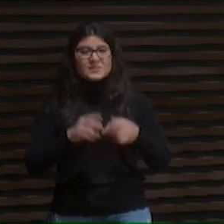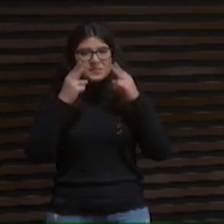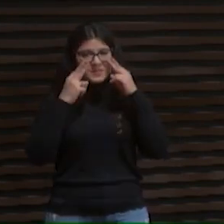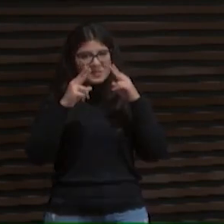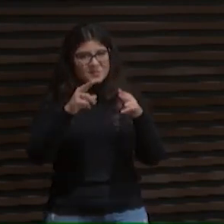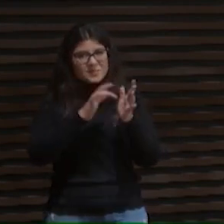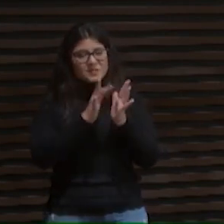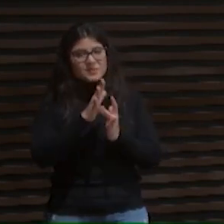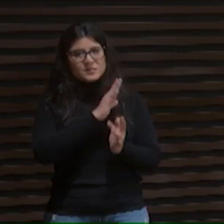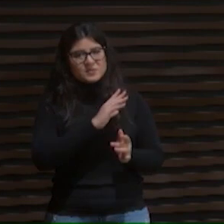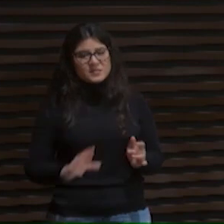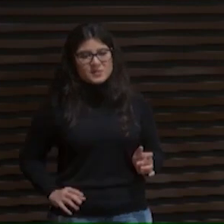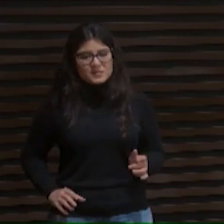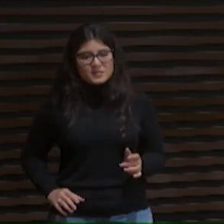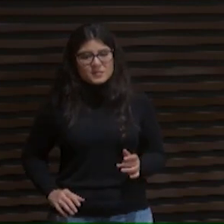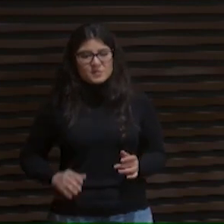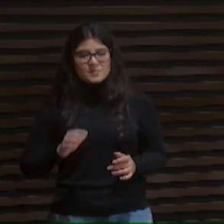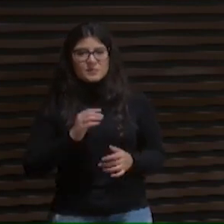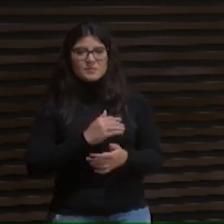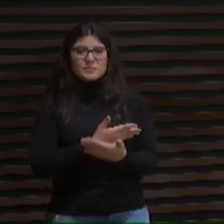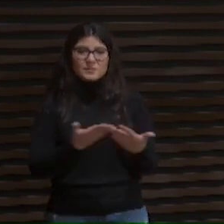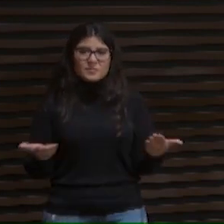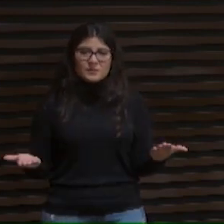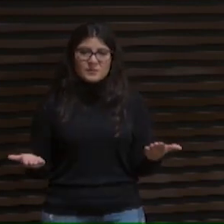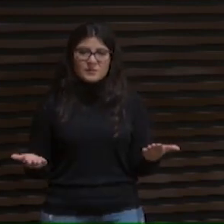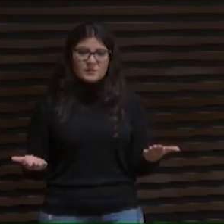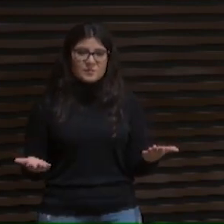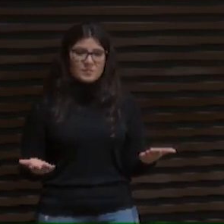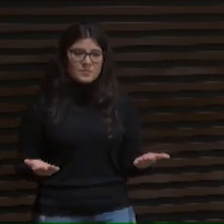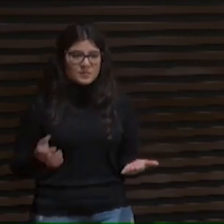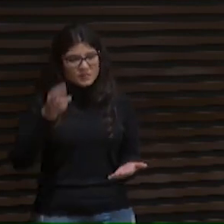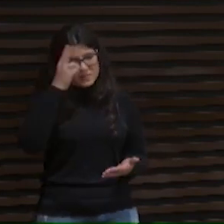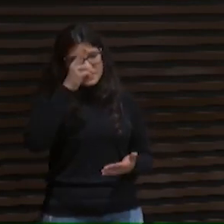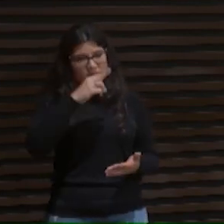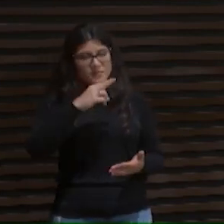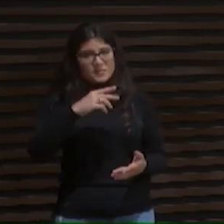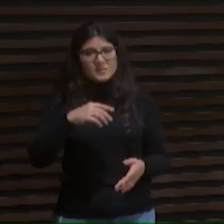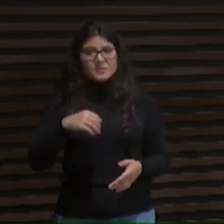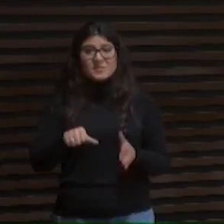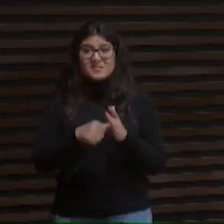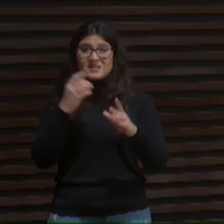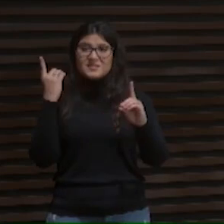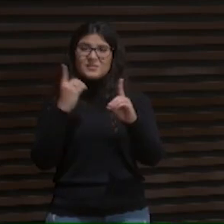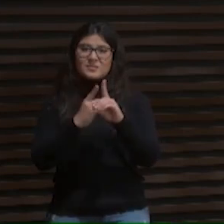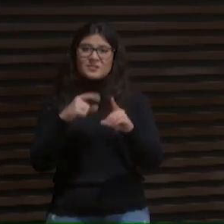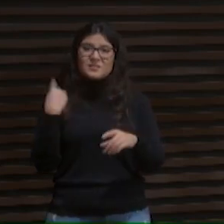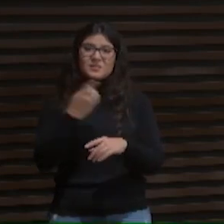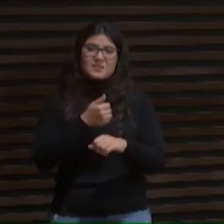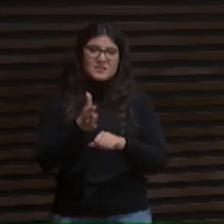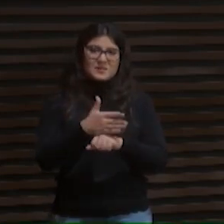de Jesus Cristo. Meus irmãos, recapitulando, uma vez encontrados, somos emissários desse